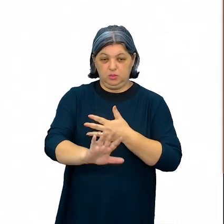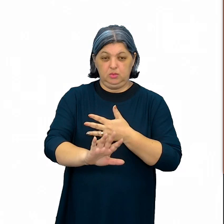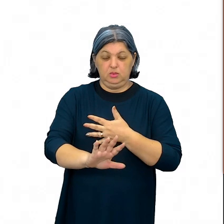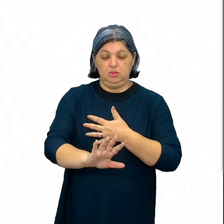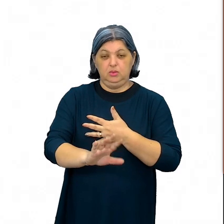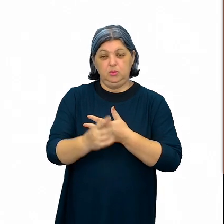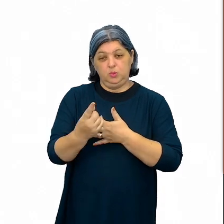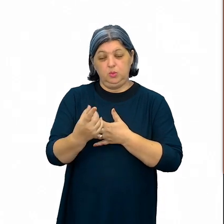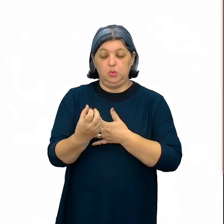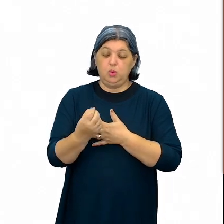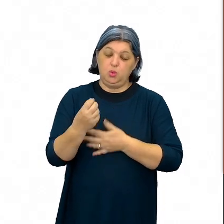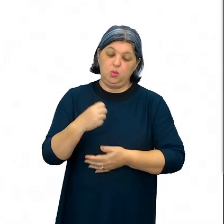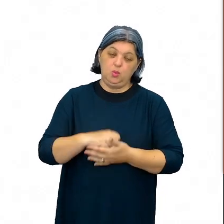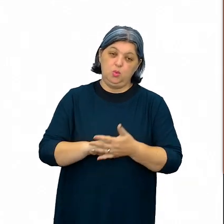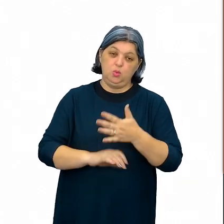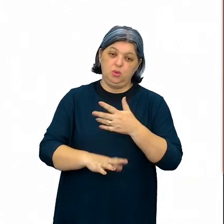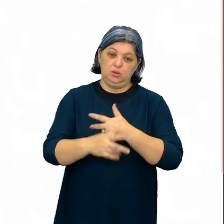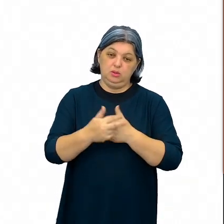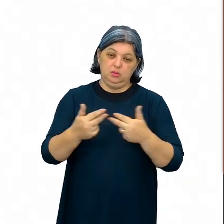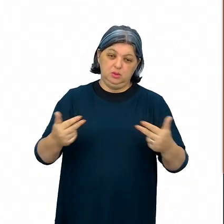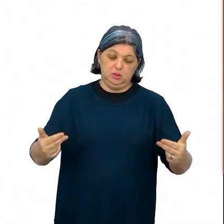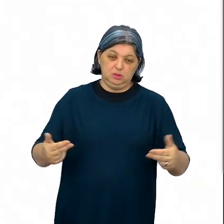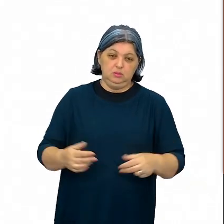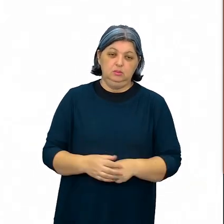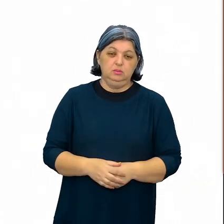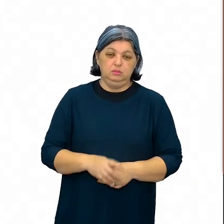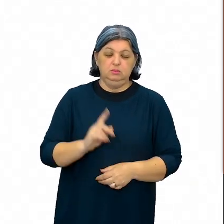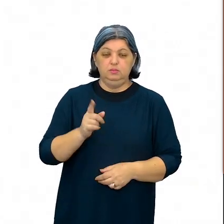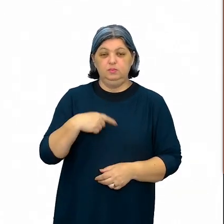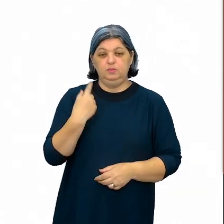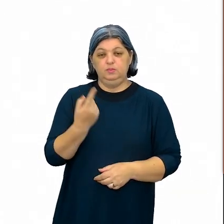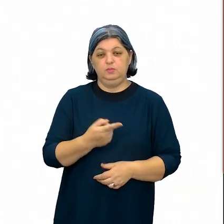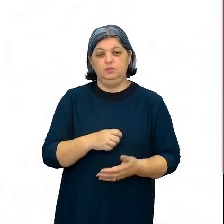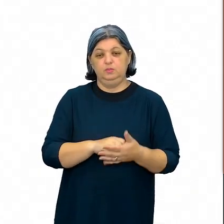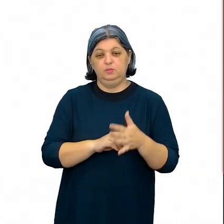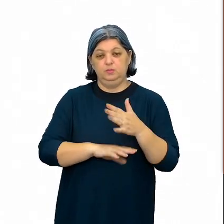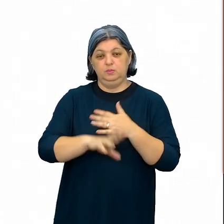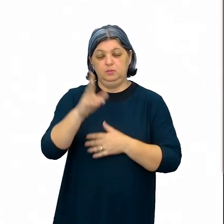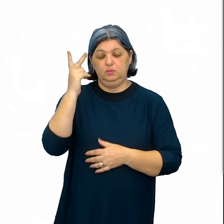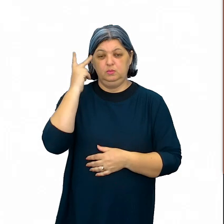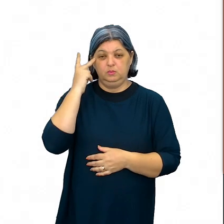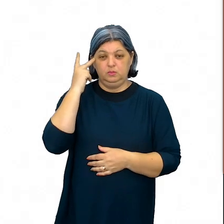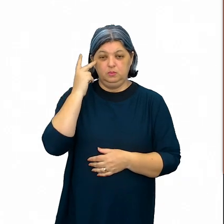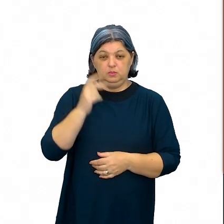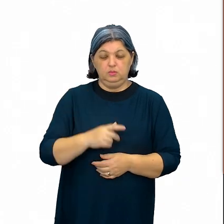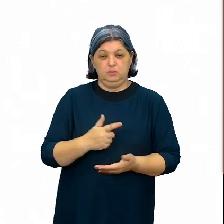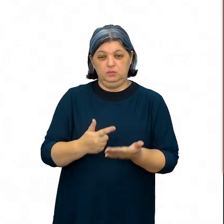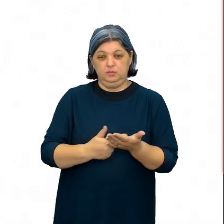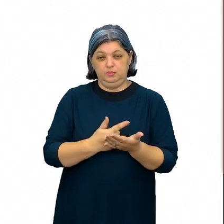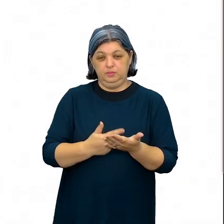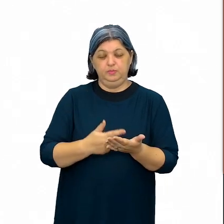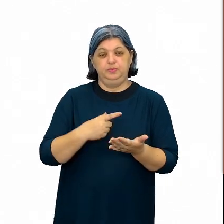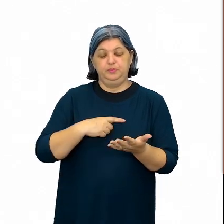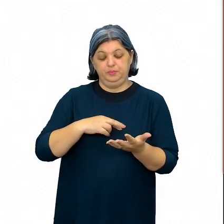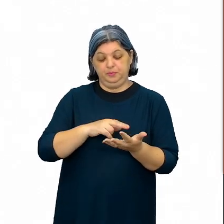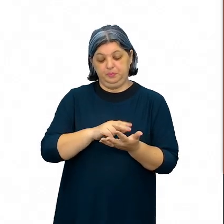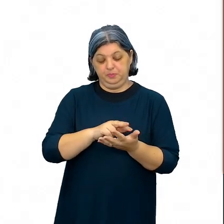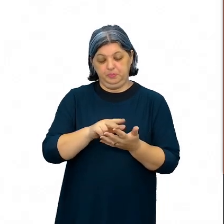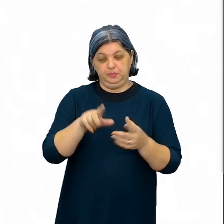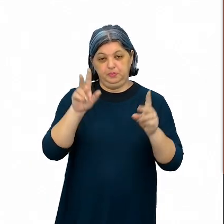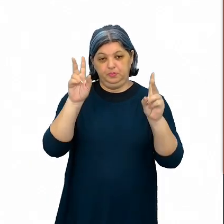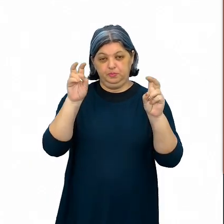currículos de um modo geral sobretudo no nosso currículo Paulista né aonde ele aponta laje unidades